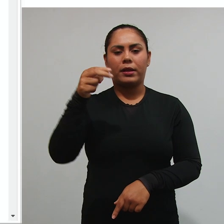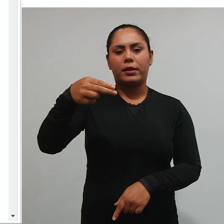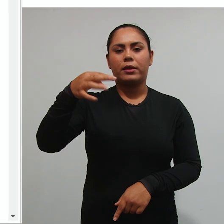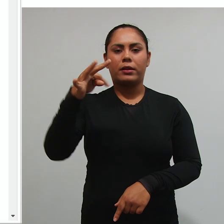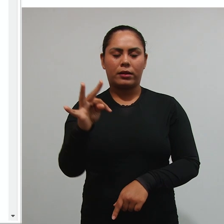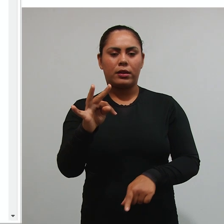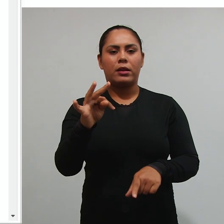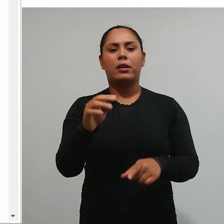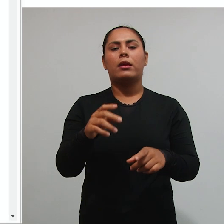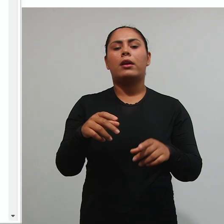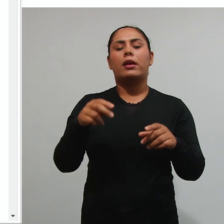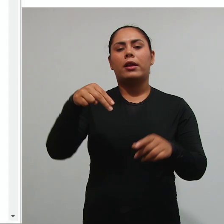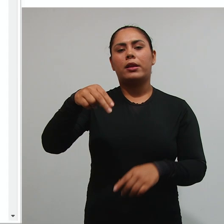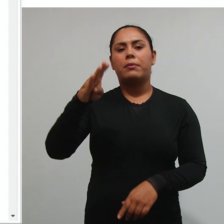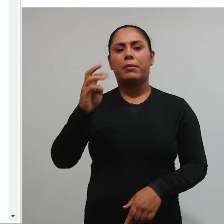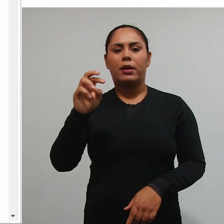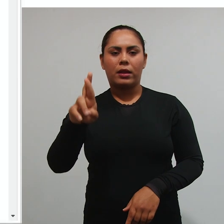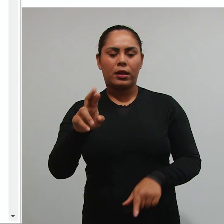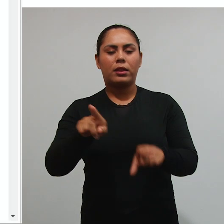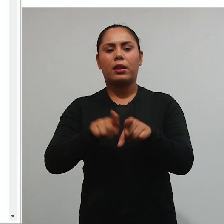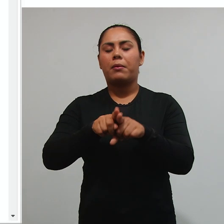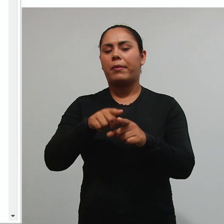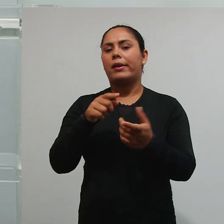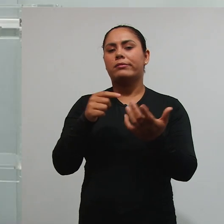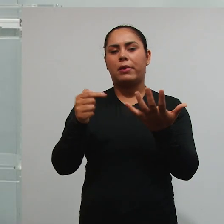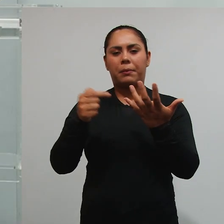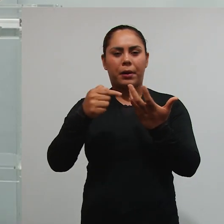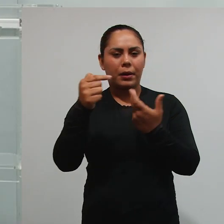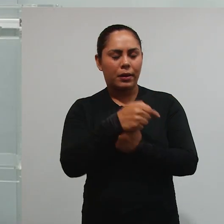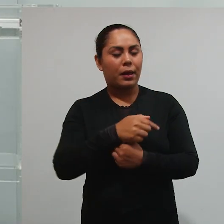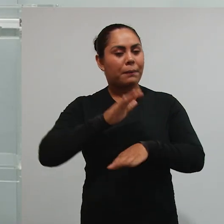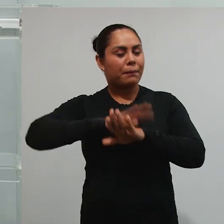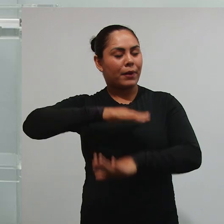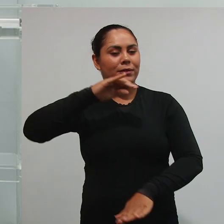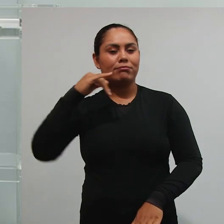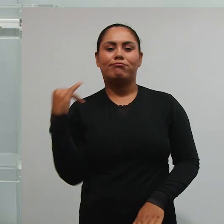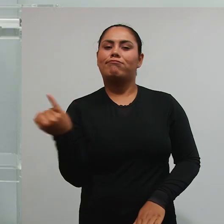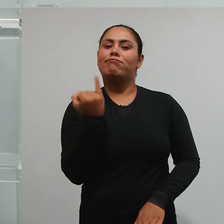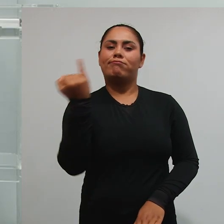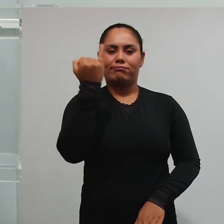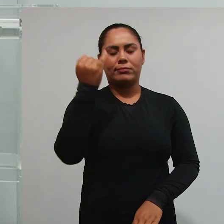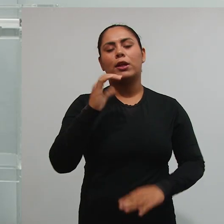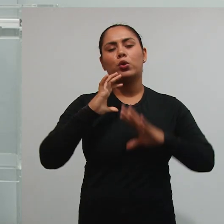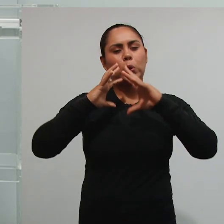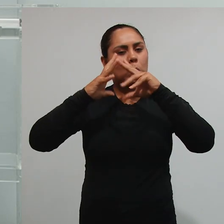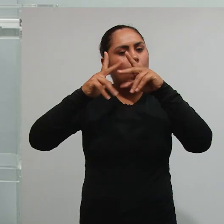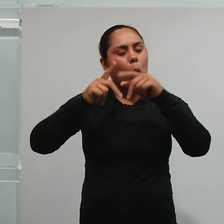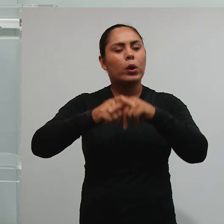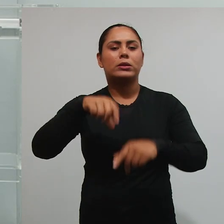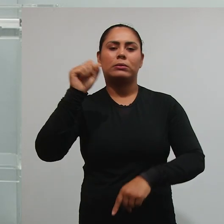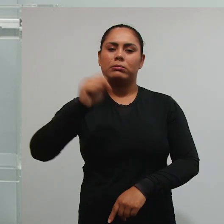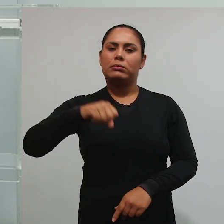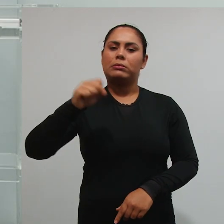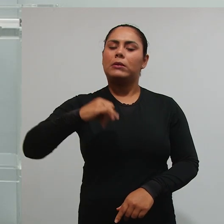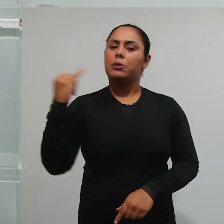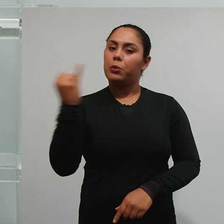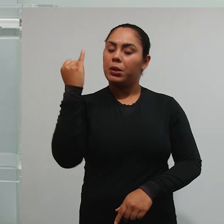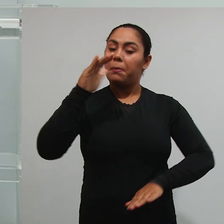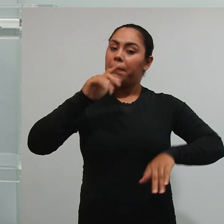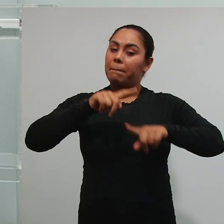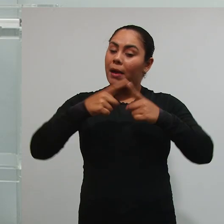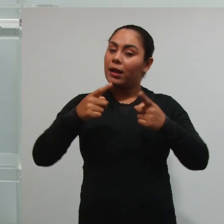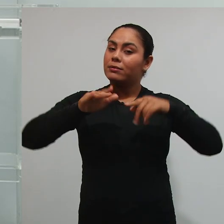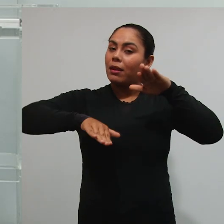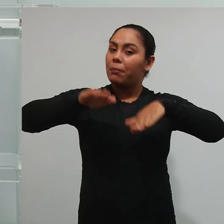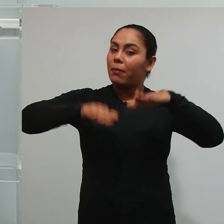das NBR citadas, recapitulando as mais importantes Lógico, todas são importantes a depender do trabalho que você